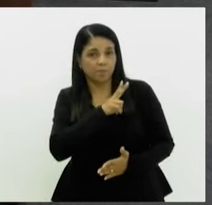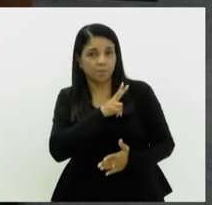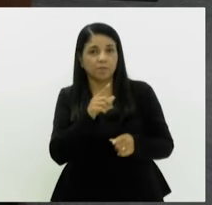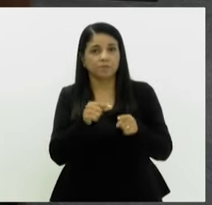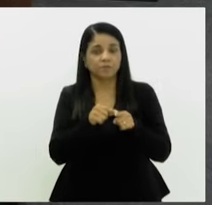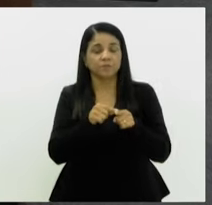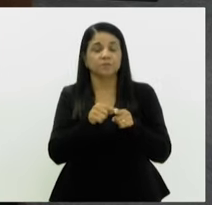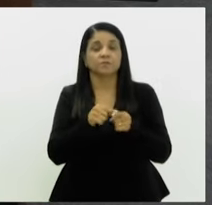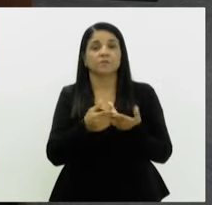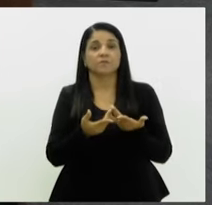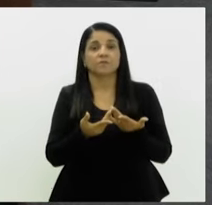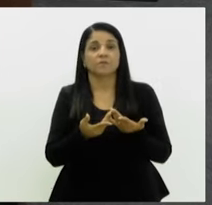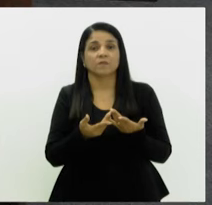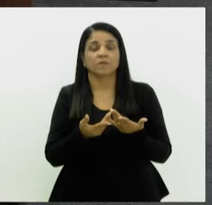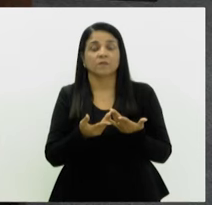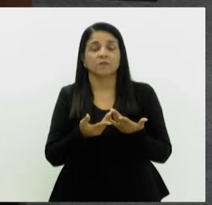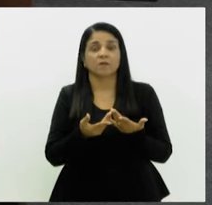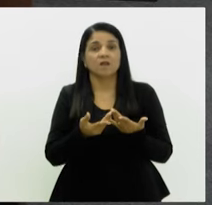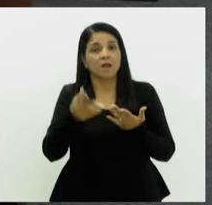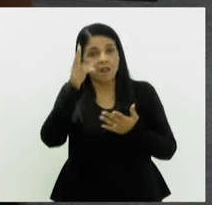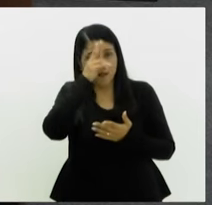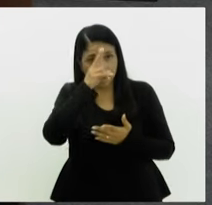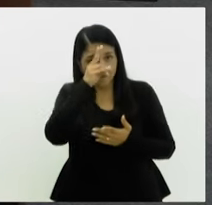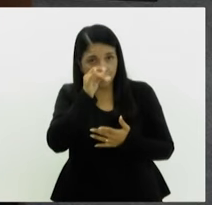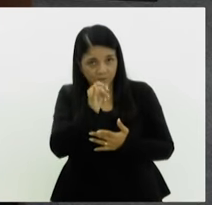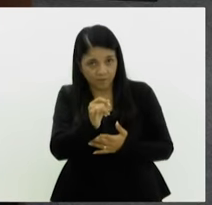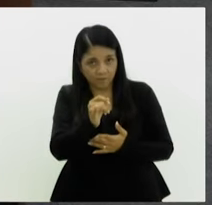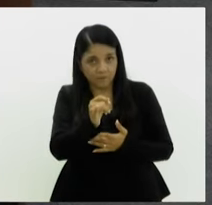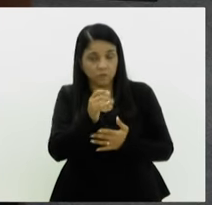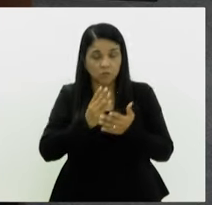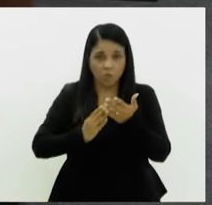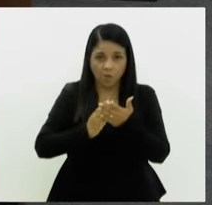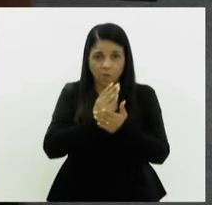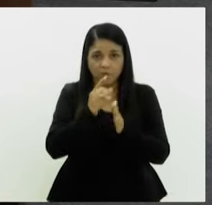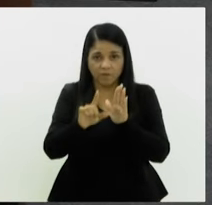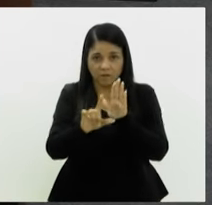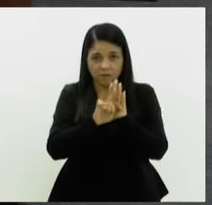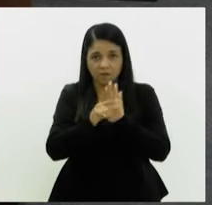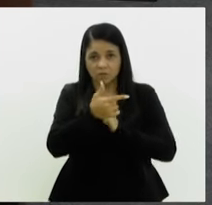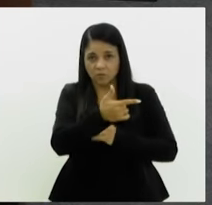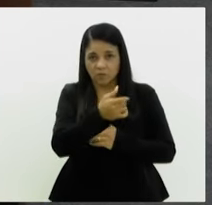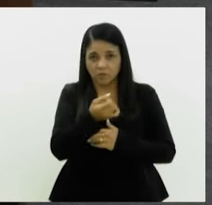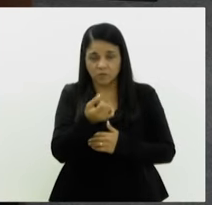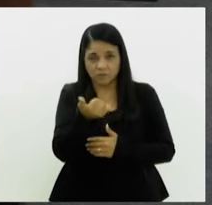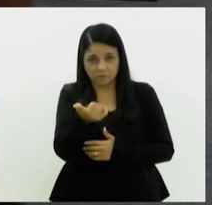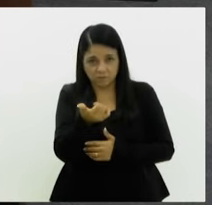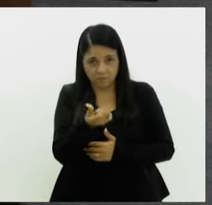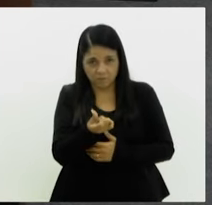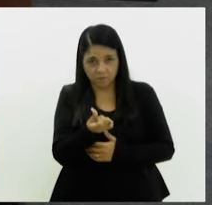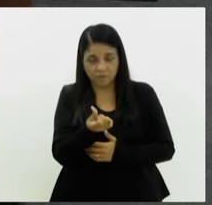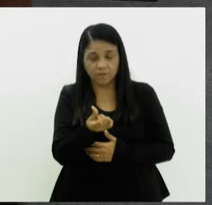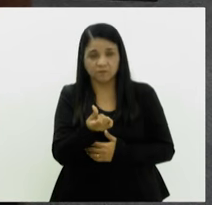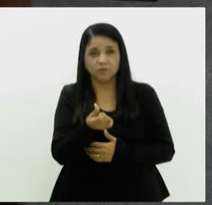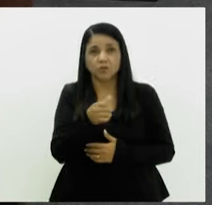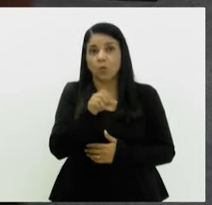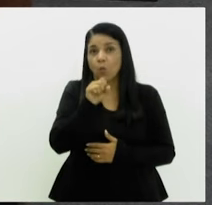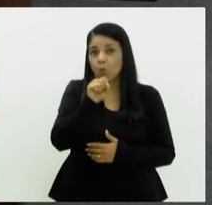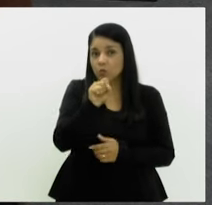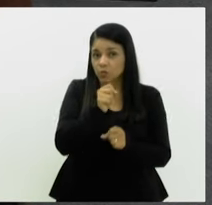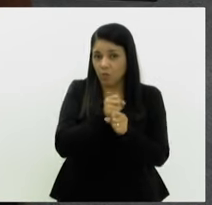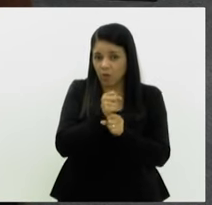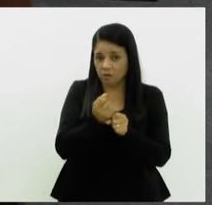escopo. E só lembrar que quando eu aprovei essa lei em 2016, já lá se vão